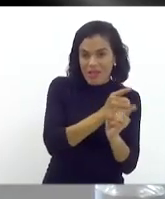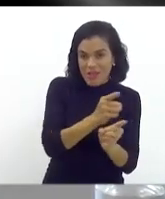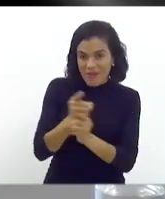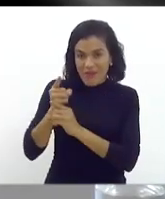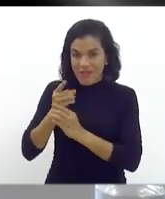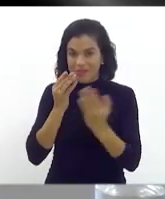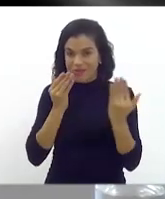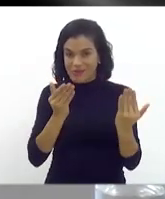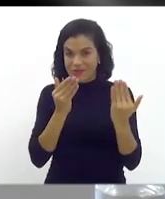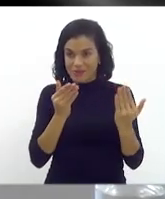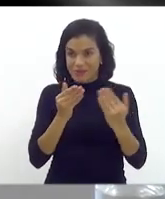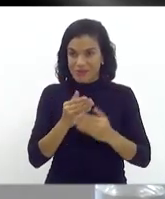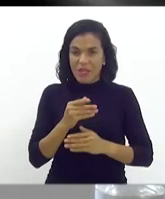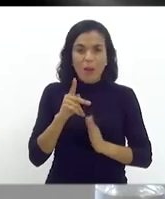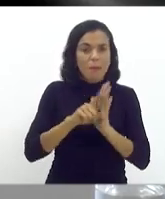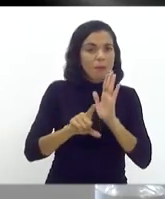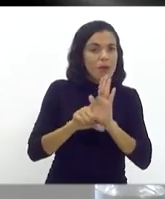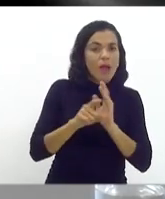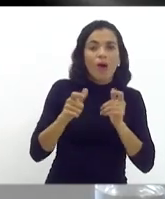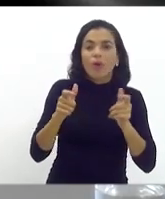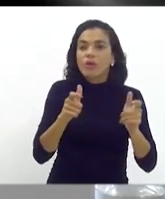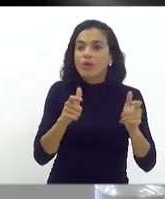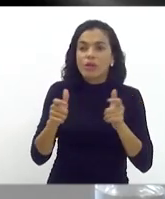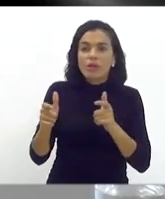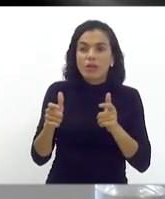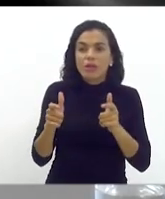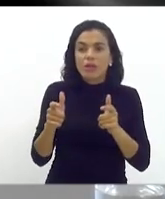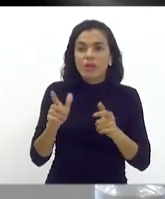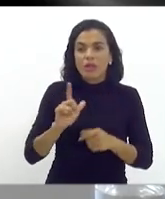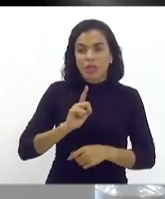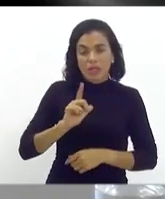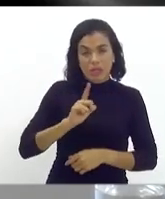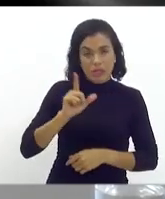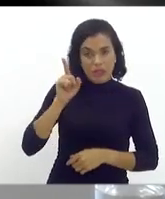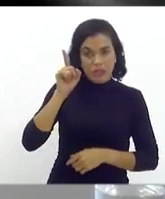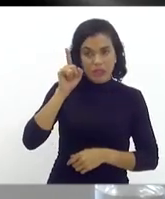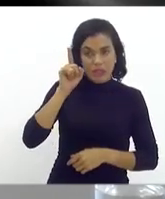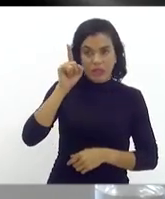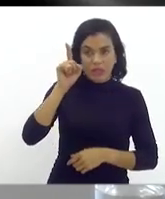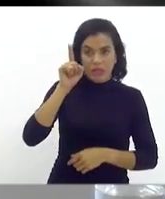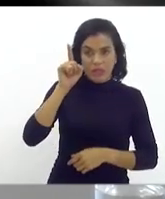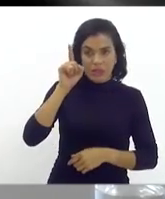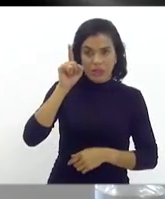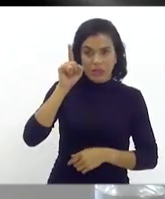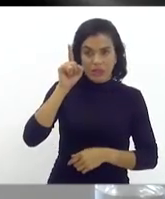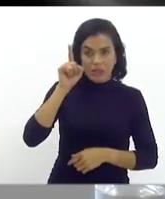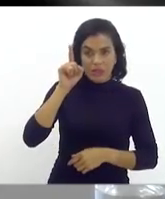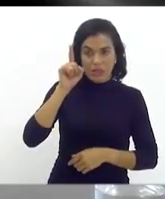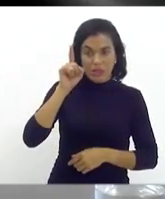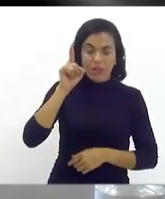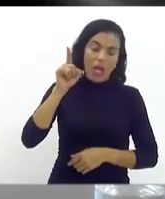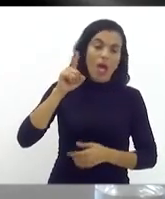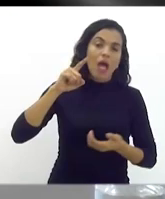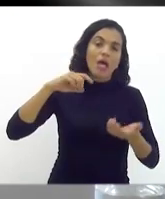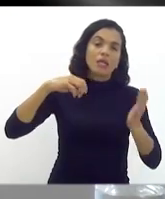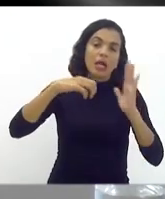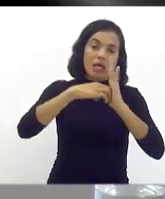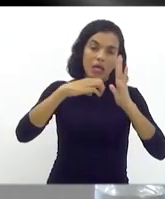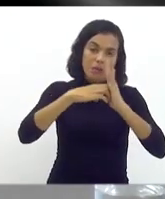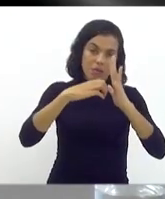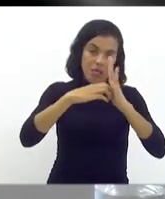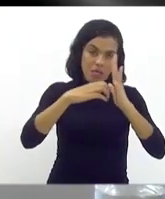de suspeitos esse PL tá onde o pele hoje ele tá na câmera tá na Câmara tá tá